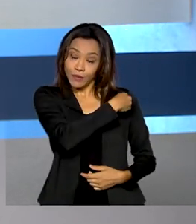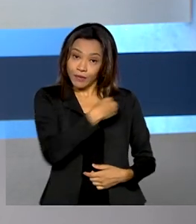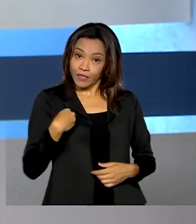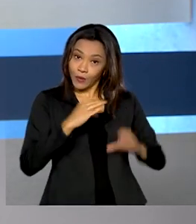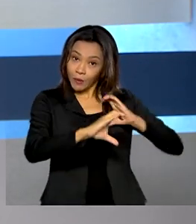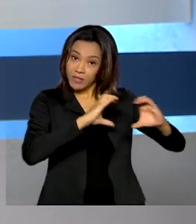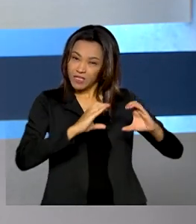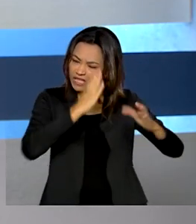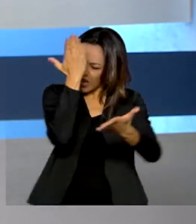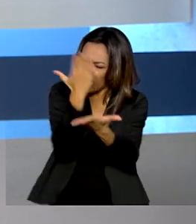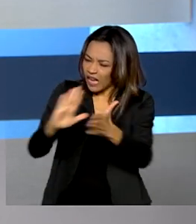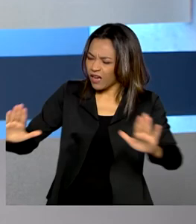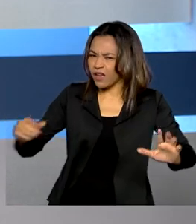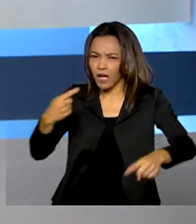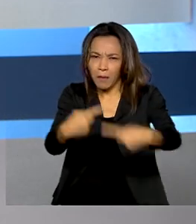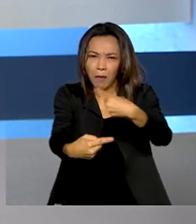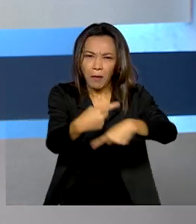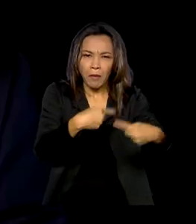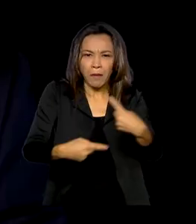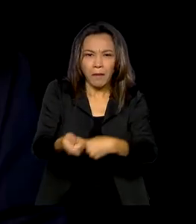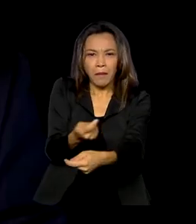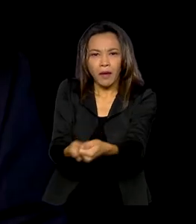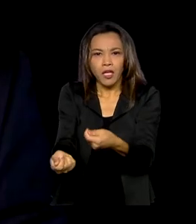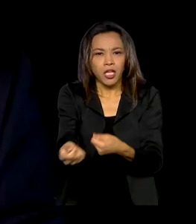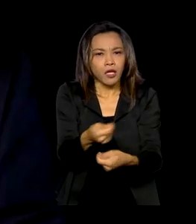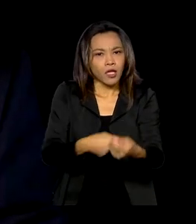com a politização em cima da pandemia.